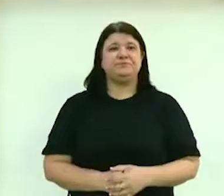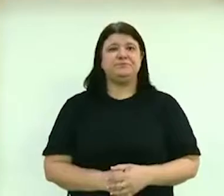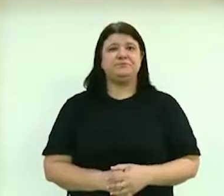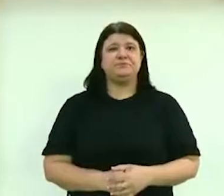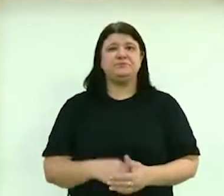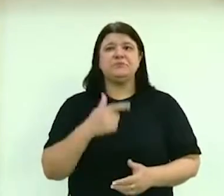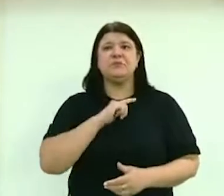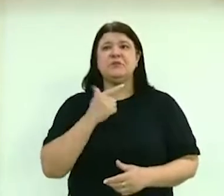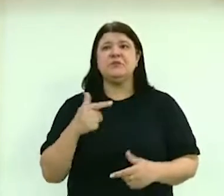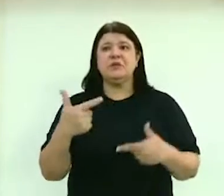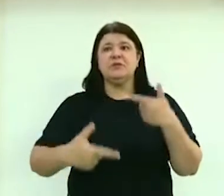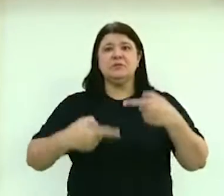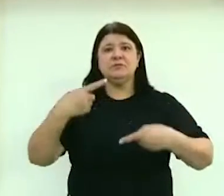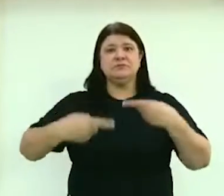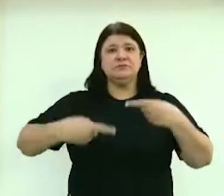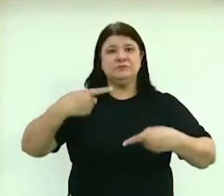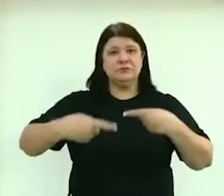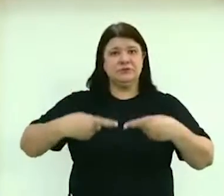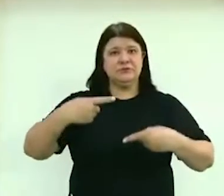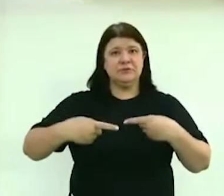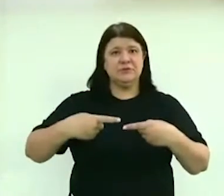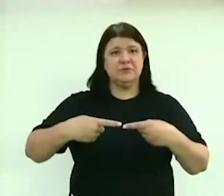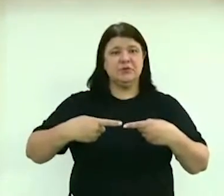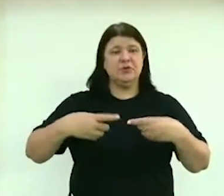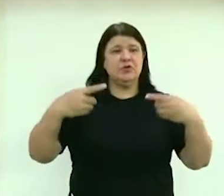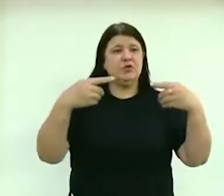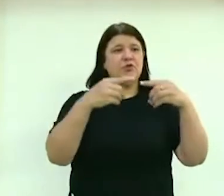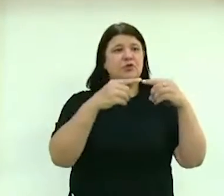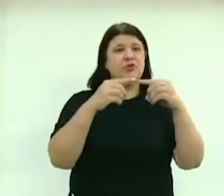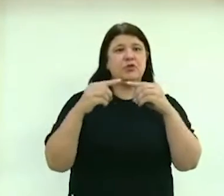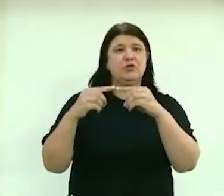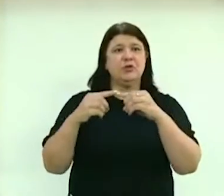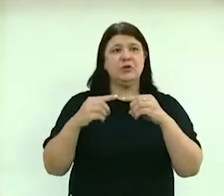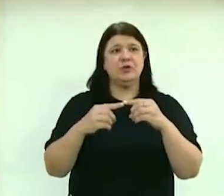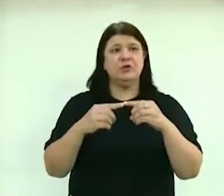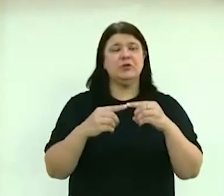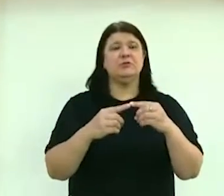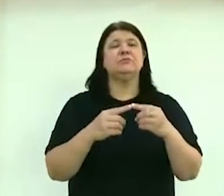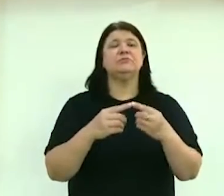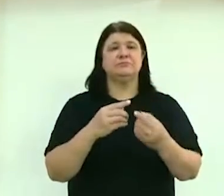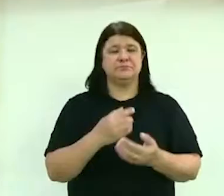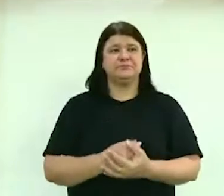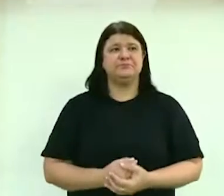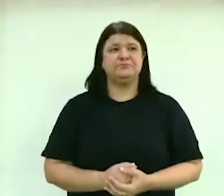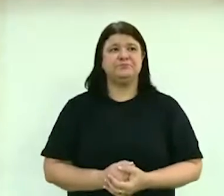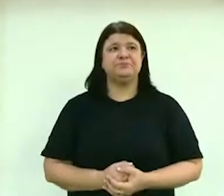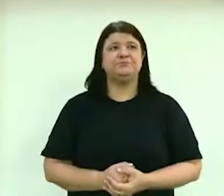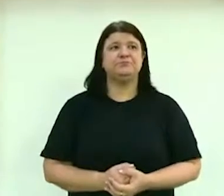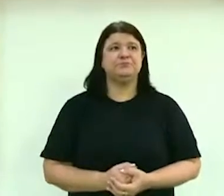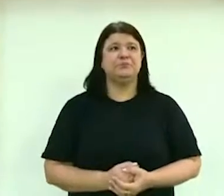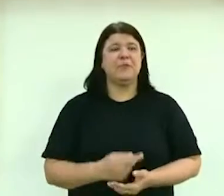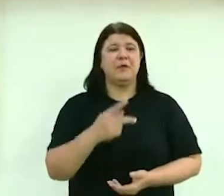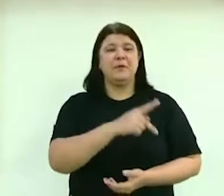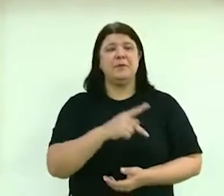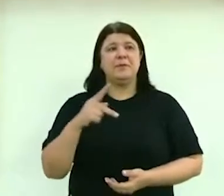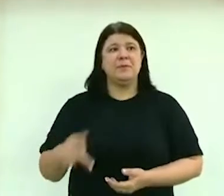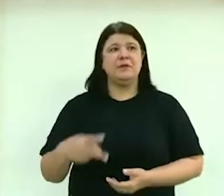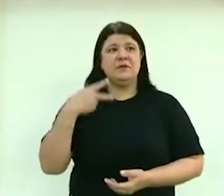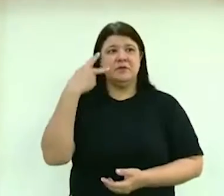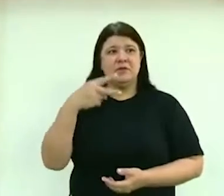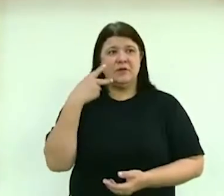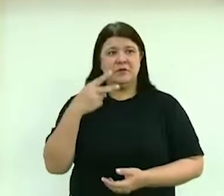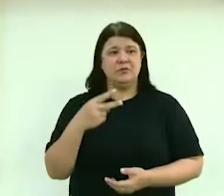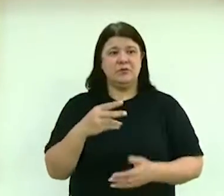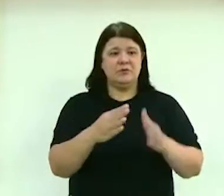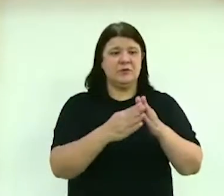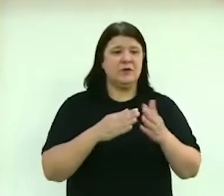quem queira discutir, em votação. Se o vereador estiver de acordo, permaneça como estão. Aprovado, vereador. Obrigado. Senhor presidente, senhores vereadores,